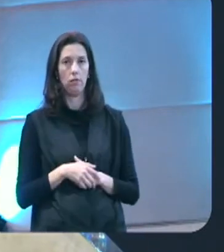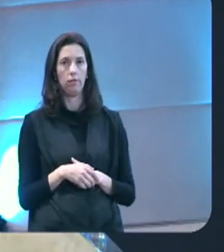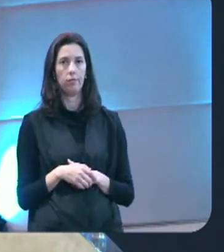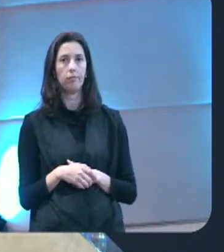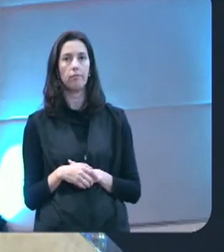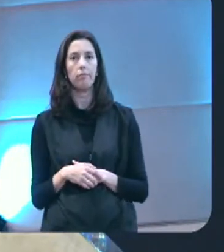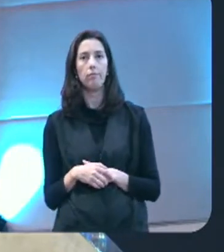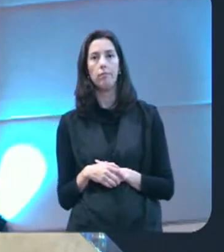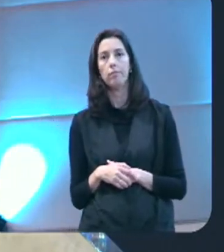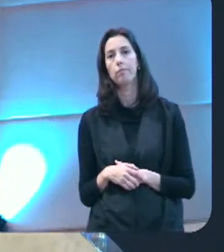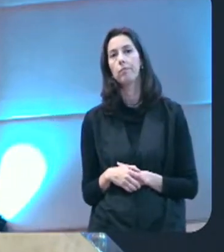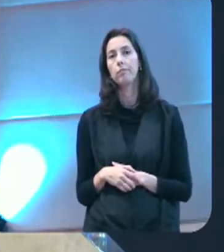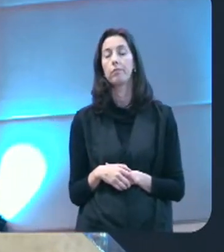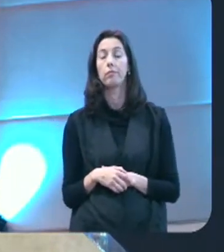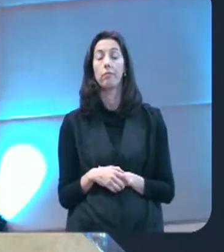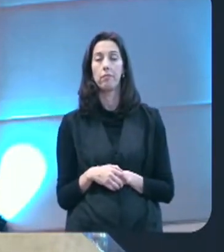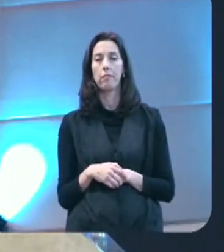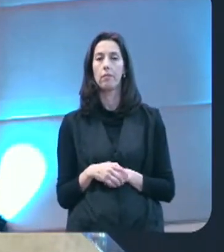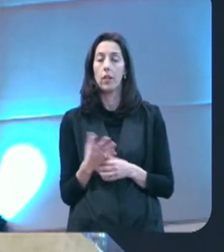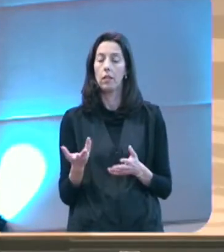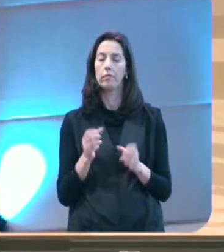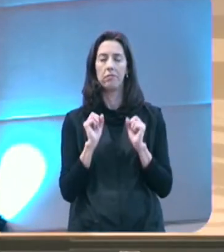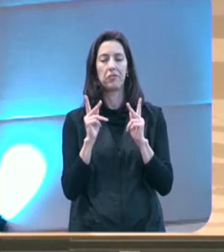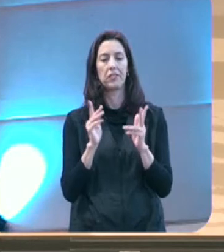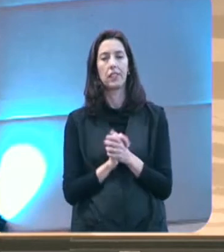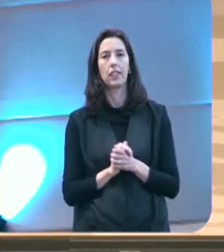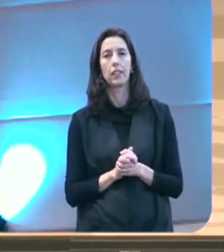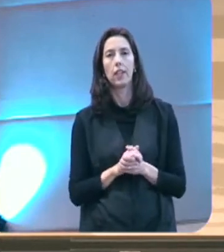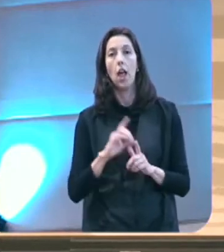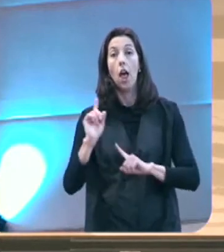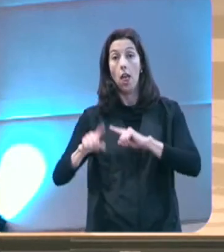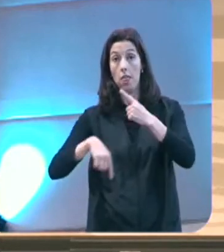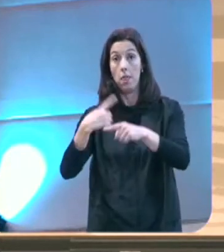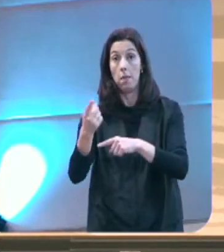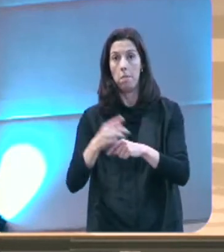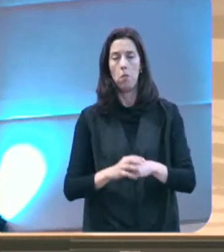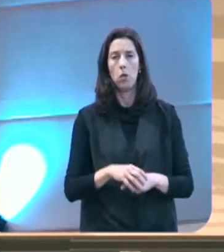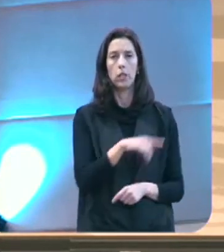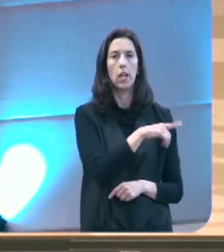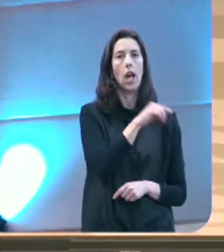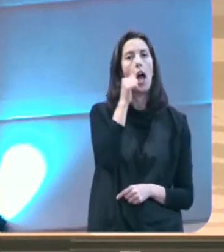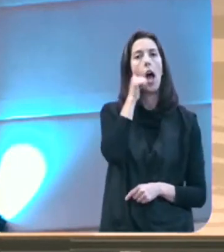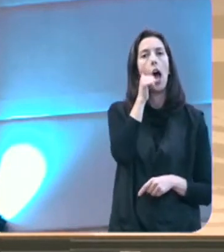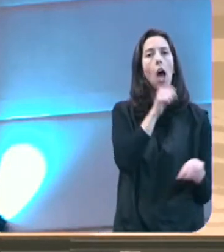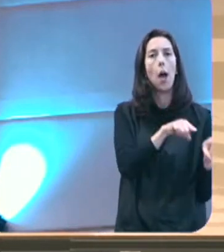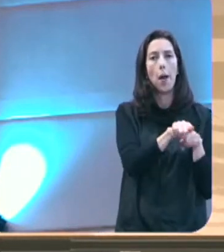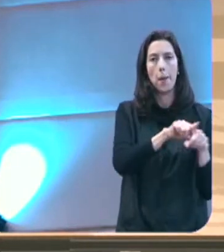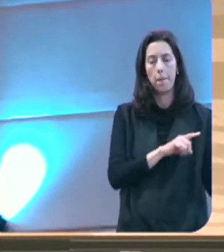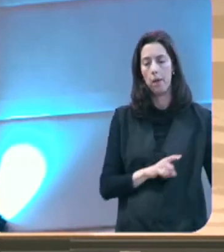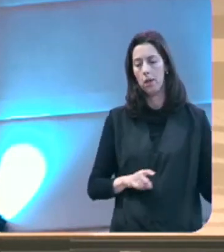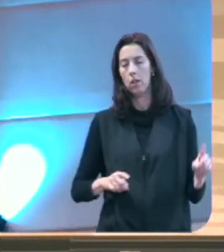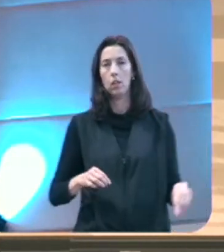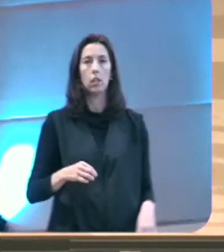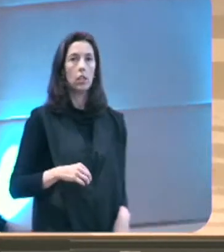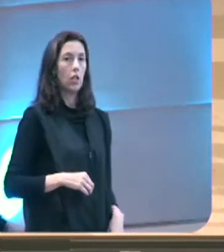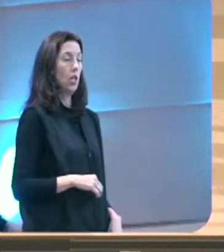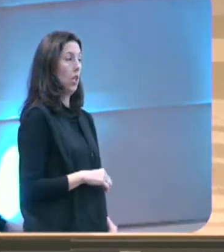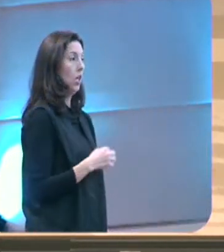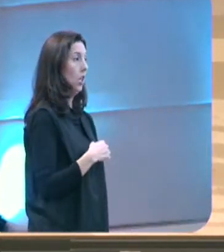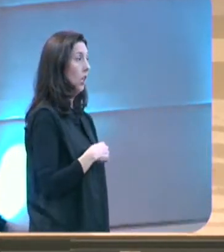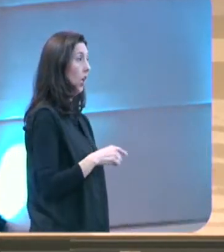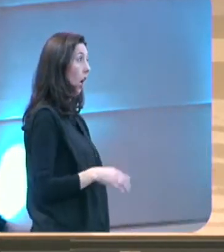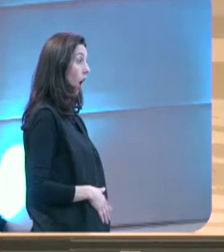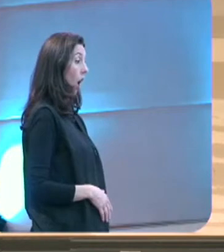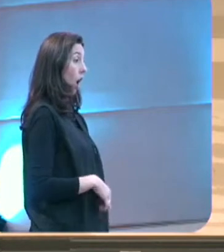Algumas horas depois, a sua irmã entra na loja assim um pouco sobressaltada e diz: olha,